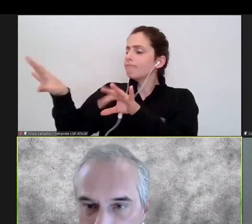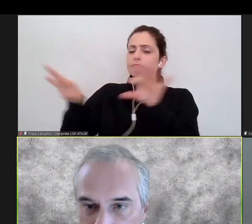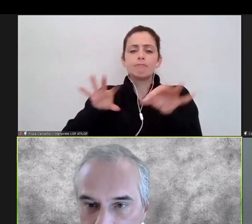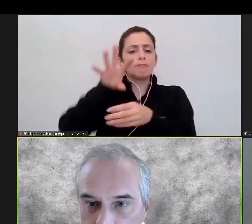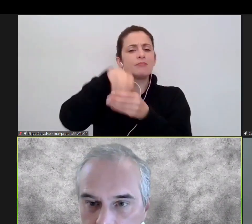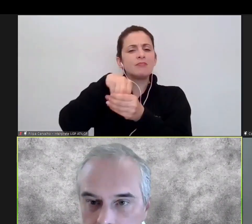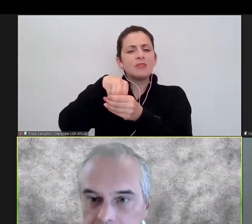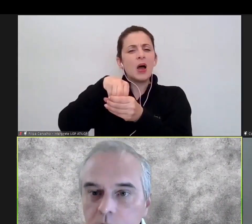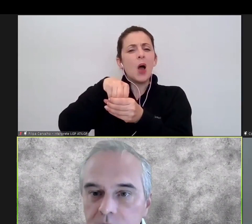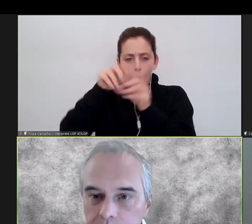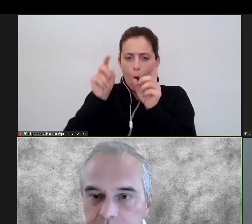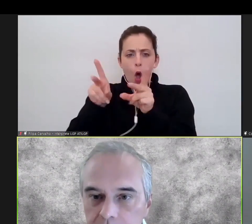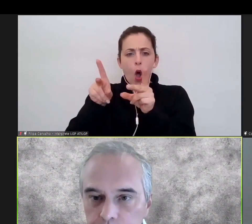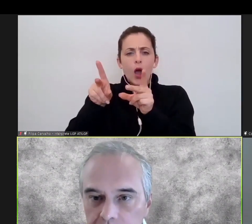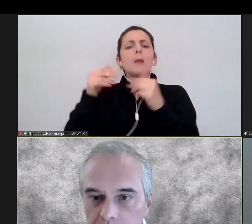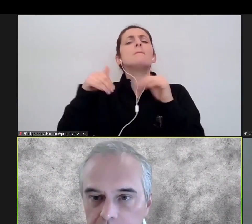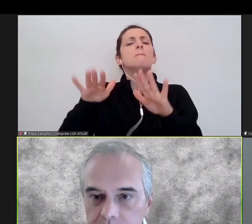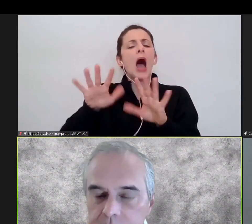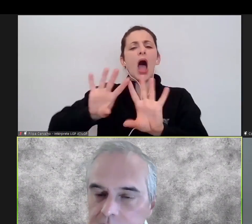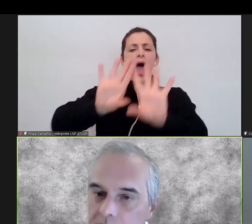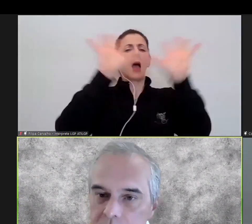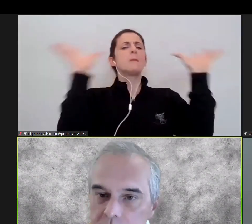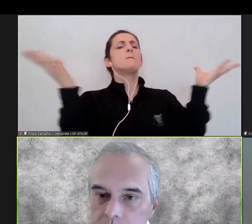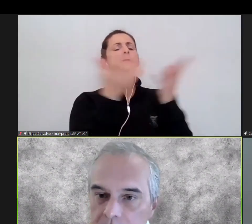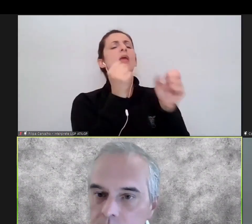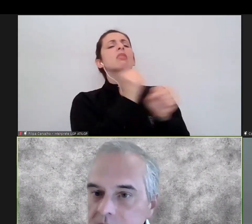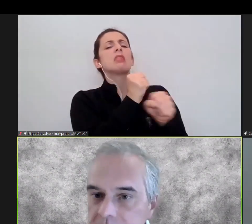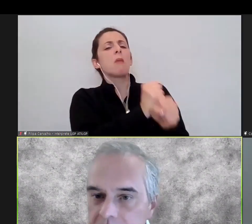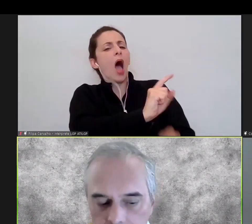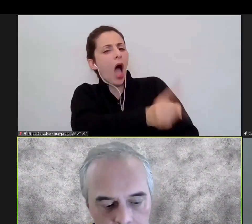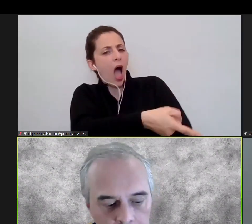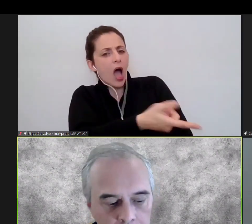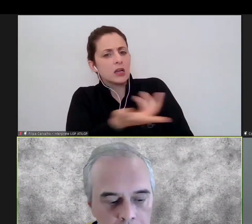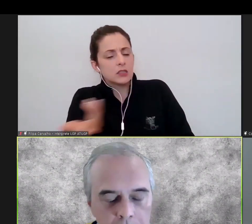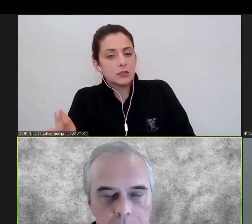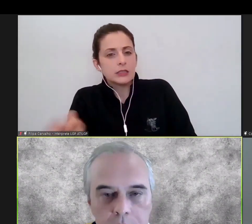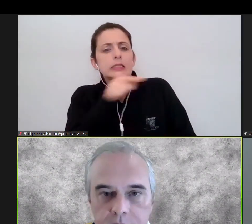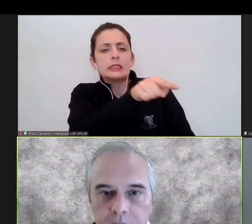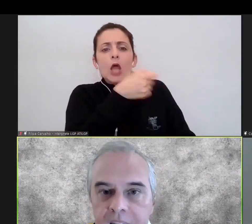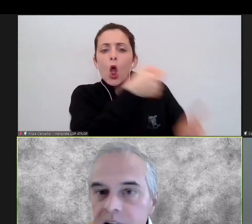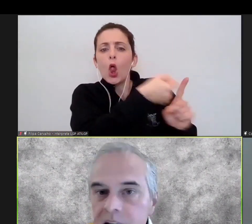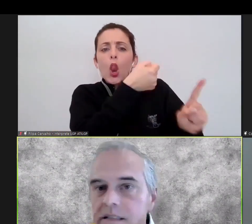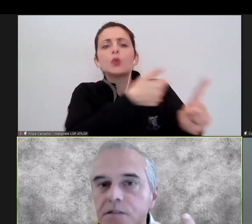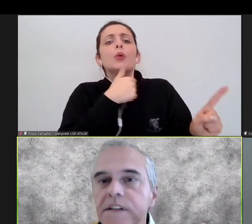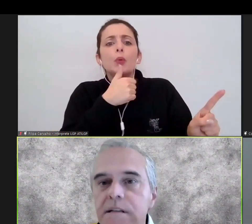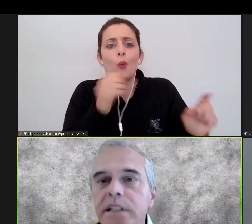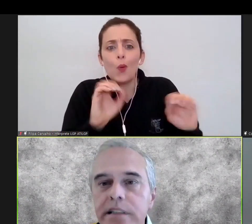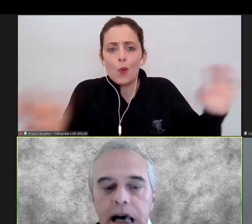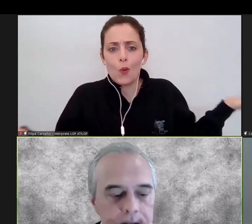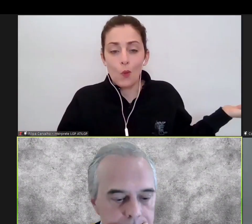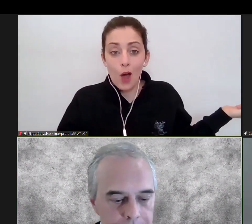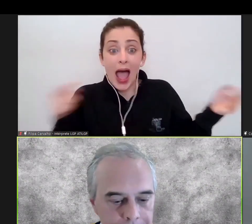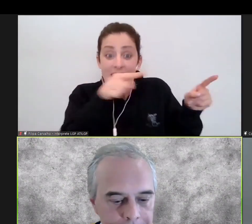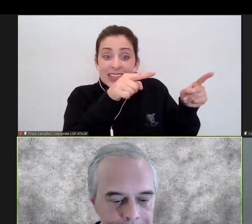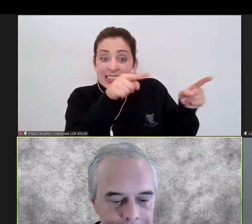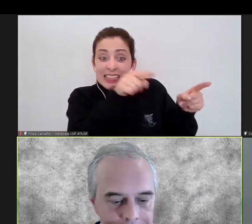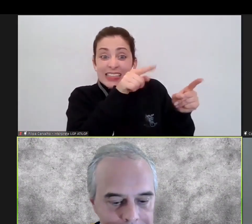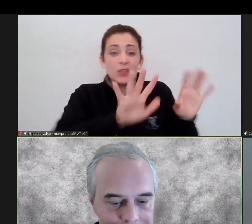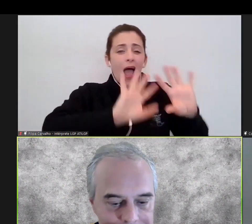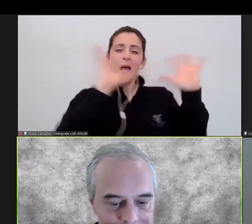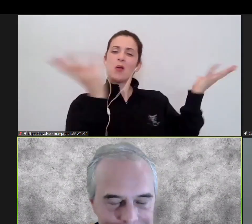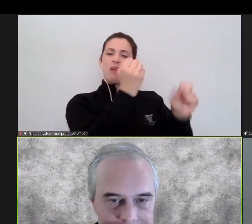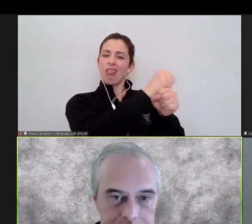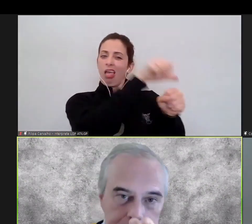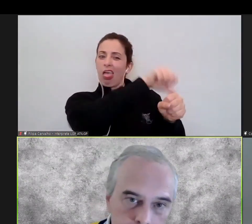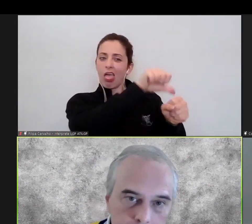de trabalho que está contaminado por aquilo ali? Isso aí realmente não é atacado. Então, assim, essa invisibilidade,